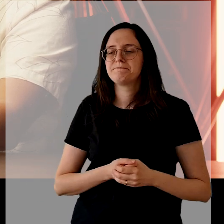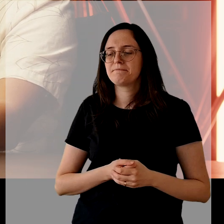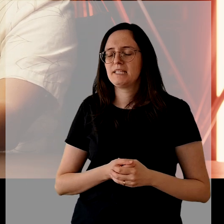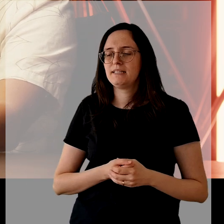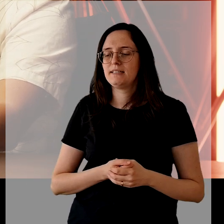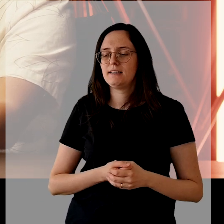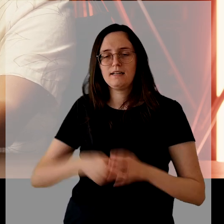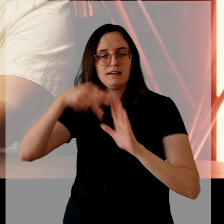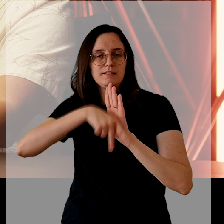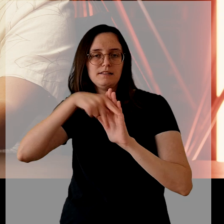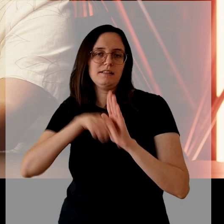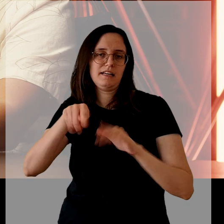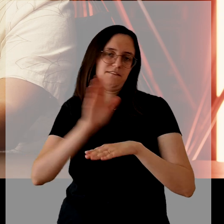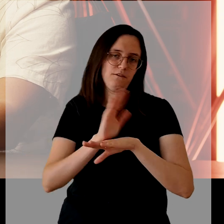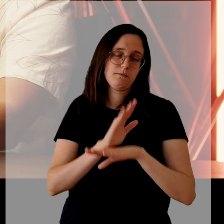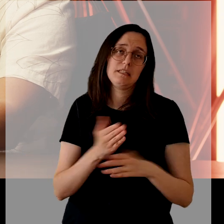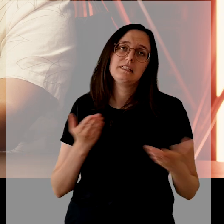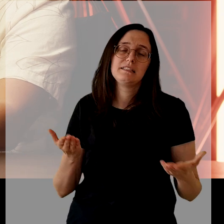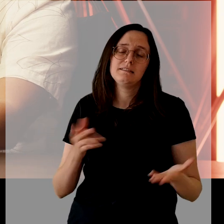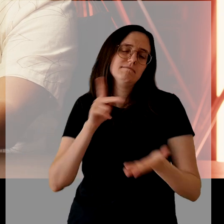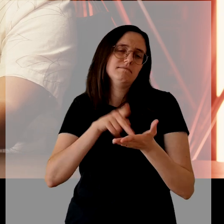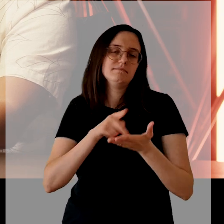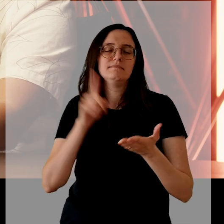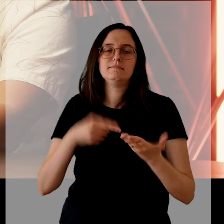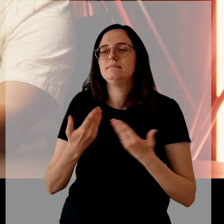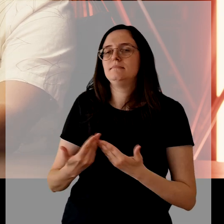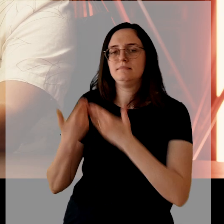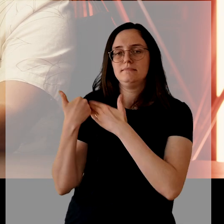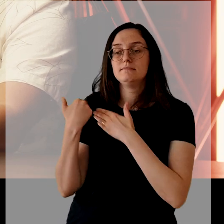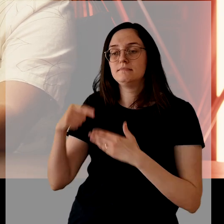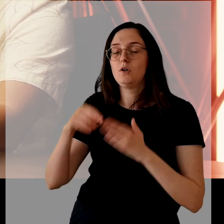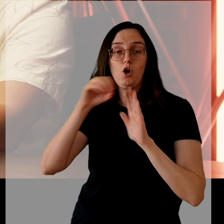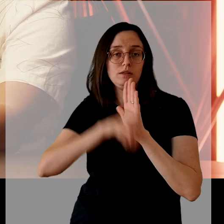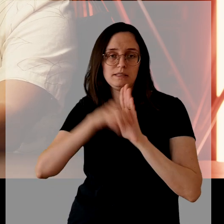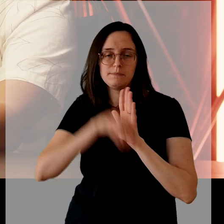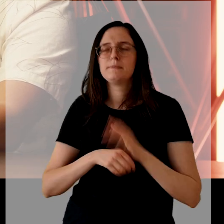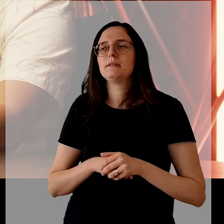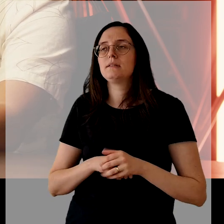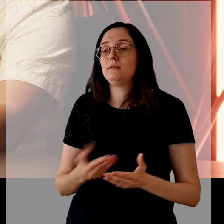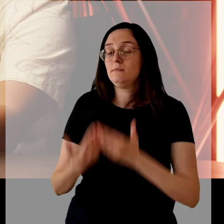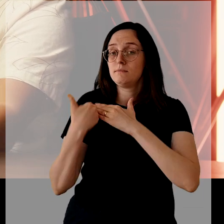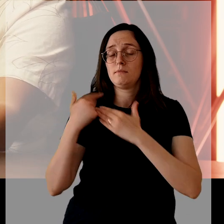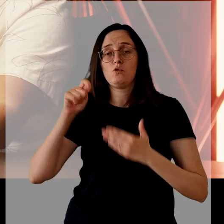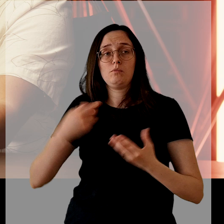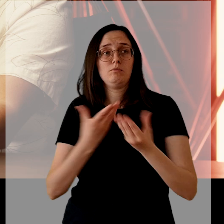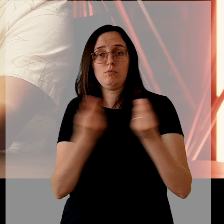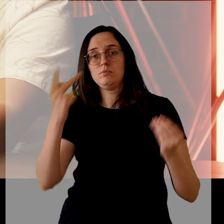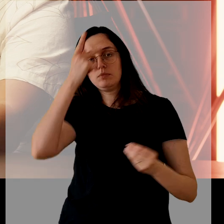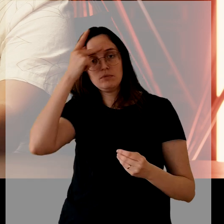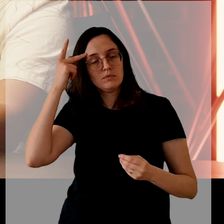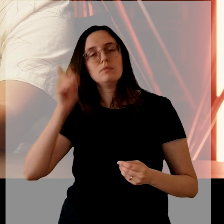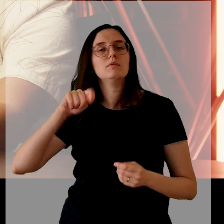Uhum. O projeto desse filme. Então, assim, realmente é uma responsabilidade sobre um orçamento, é uma responsabilidade sobre muitas